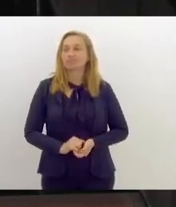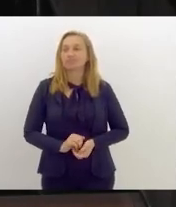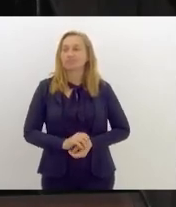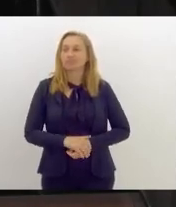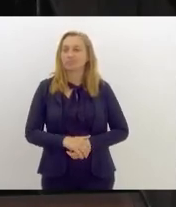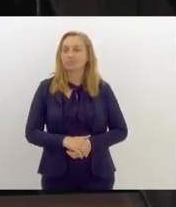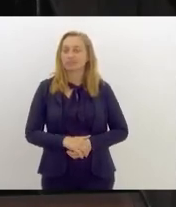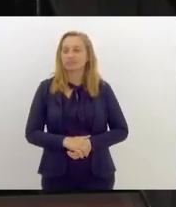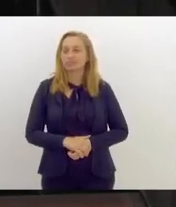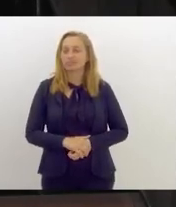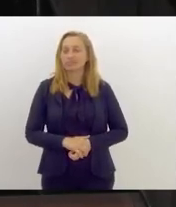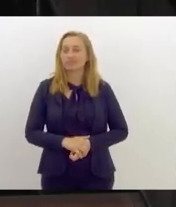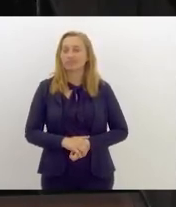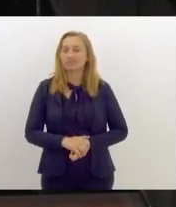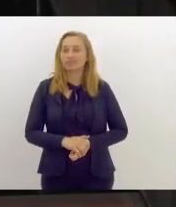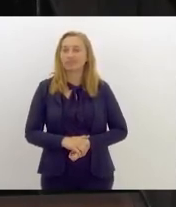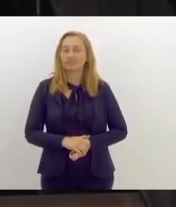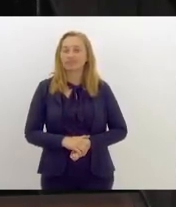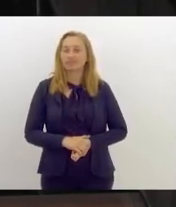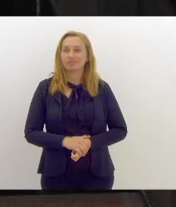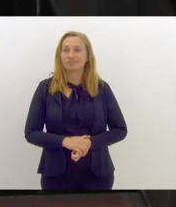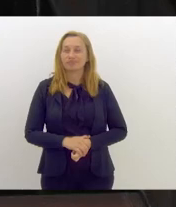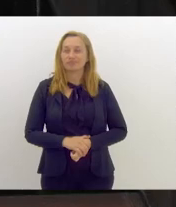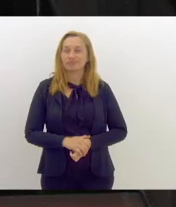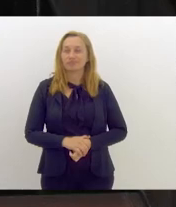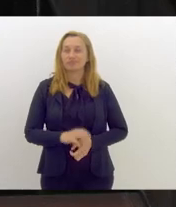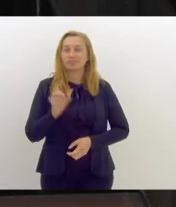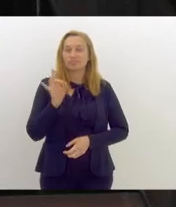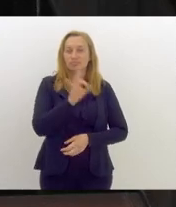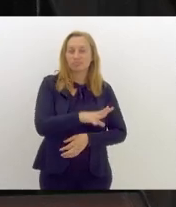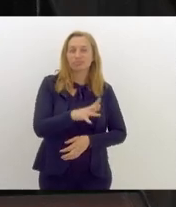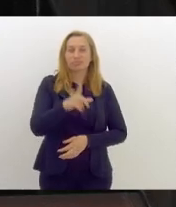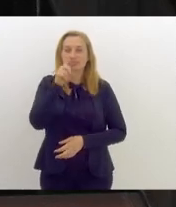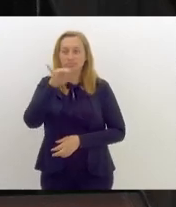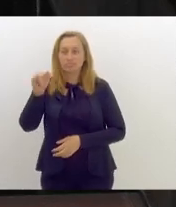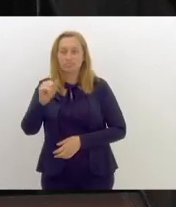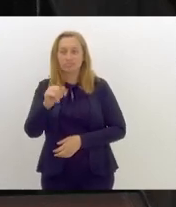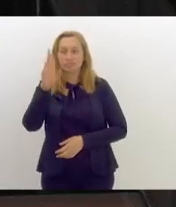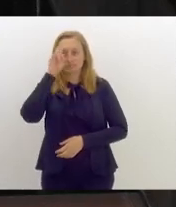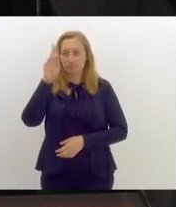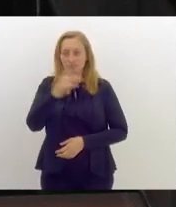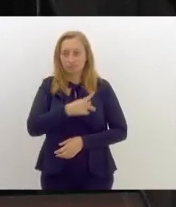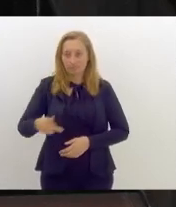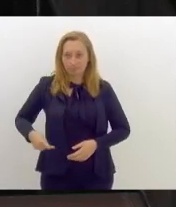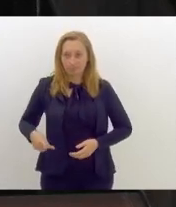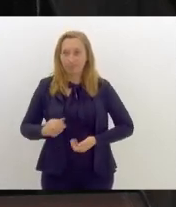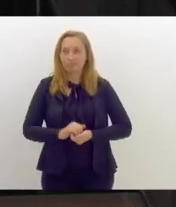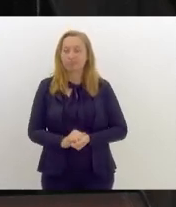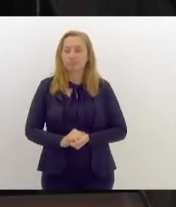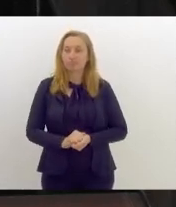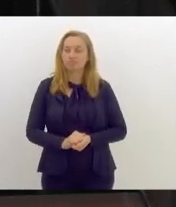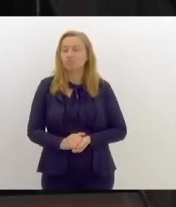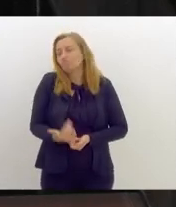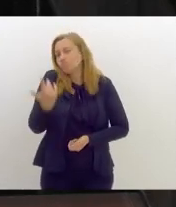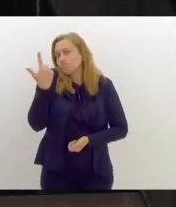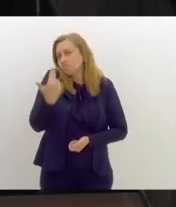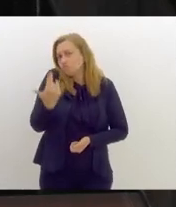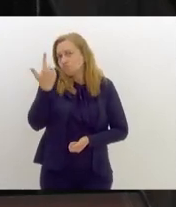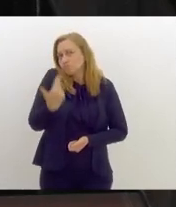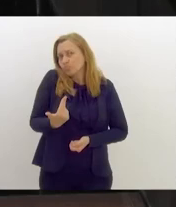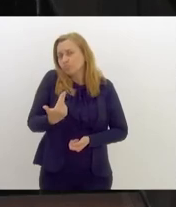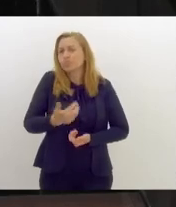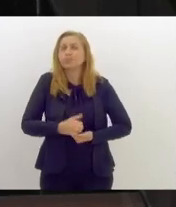senhor presidente nos últimos dias tem sido muito comum